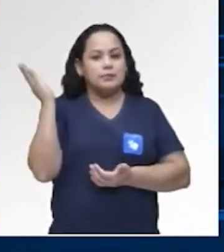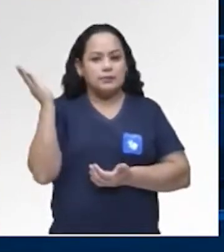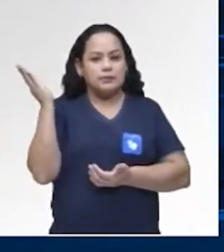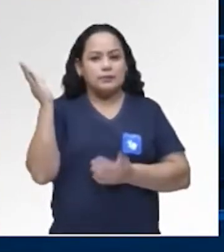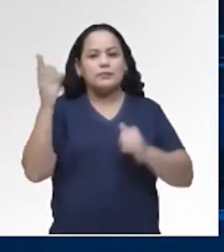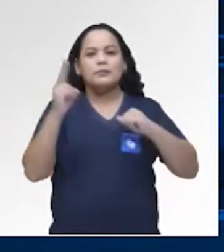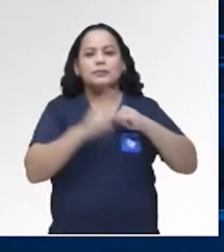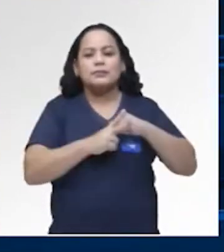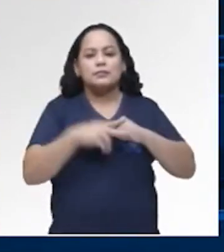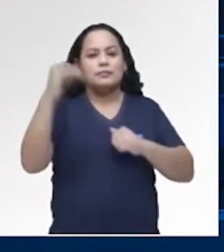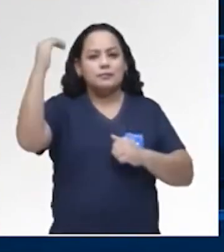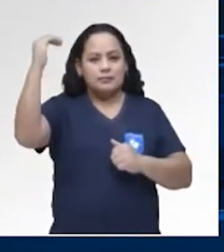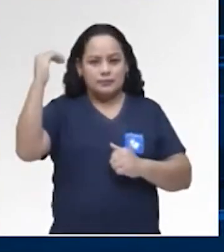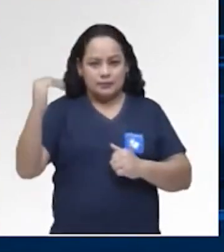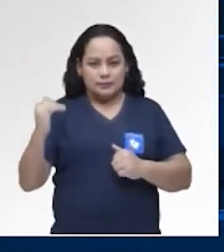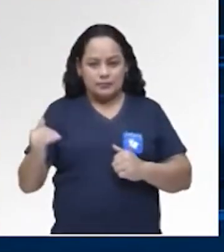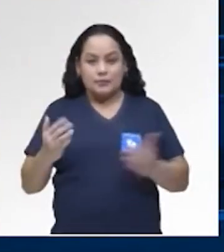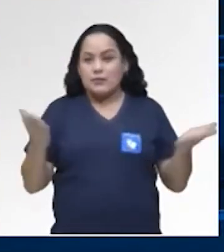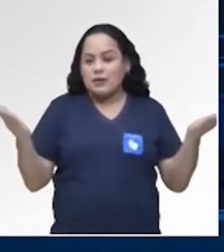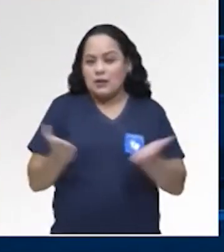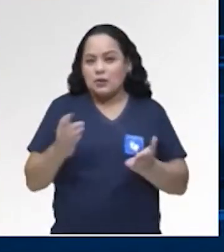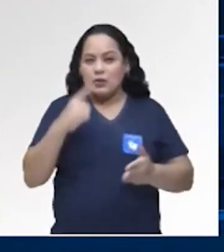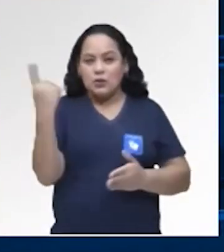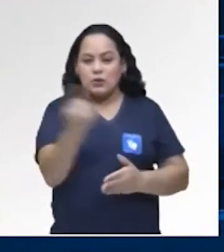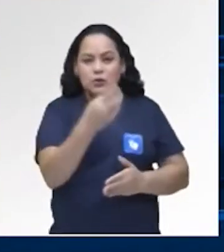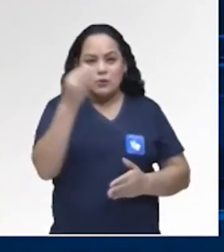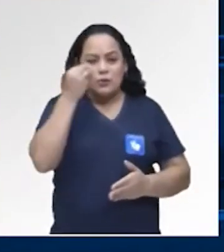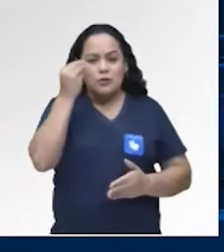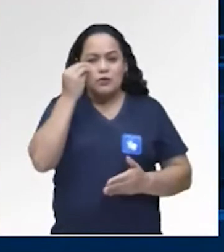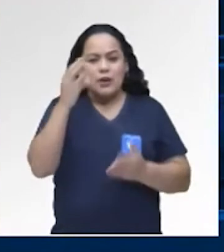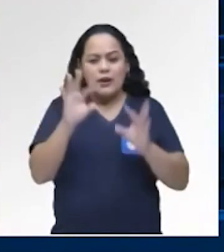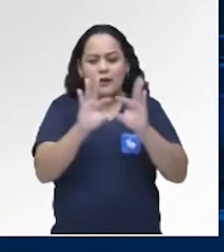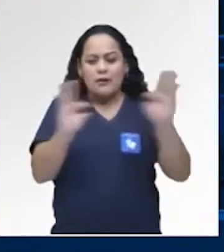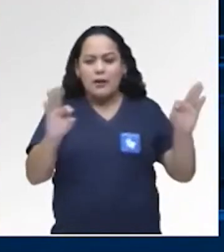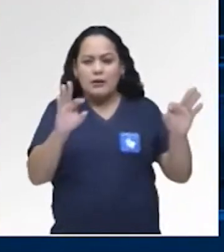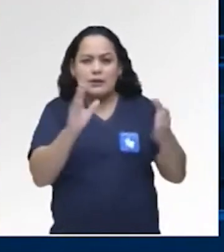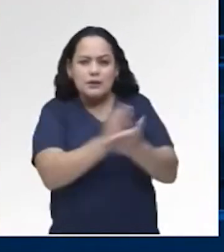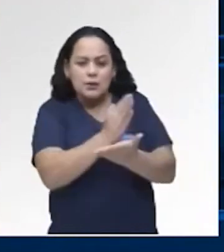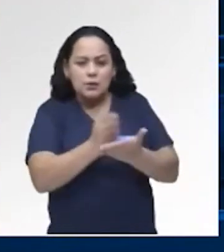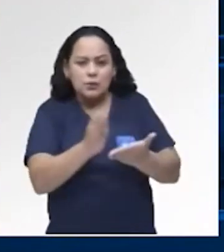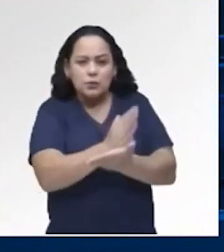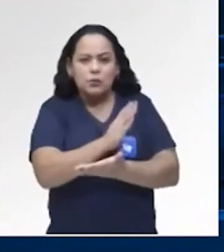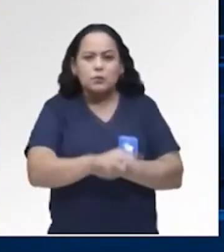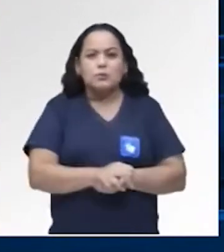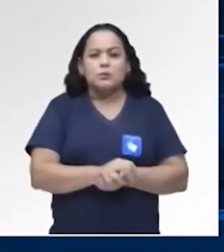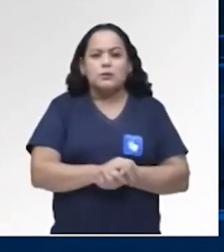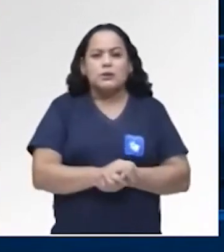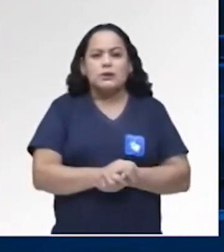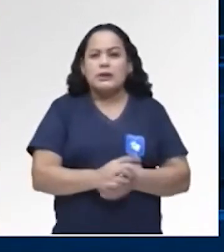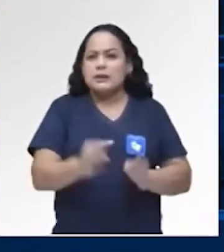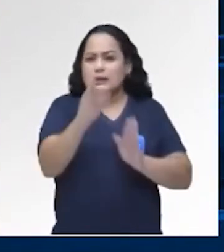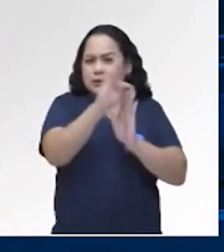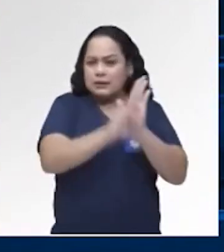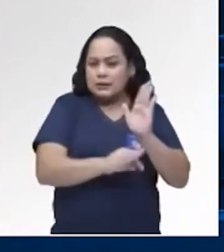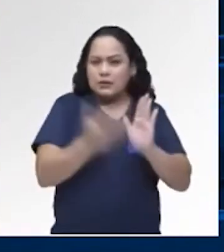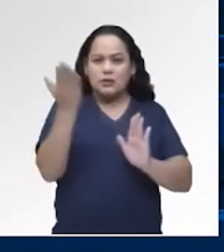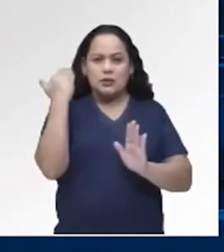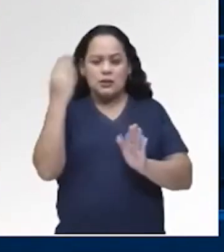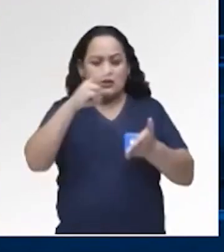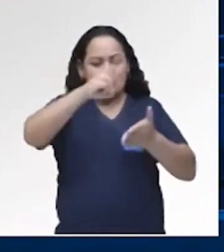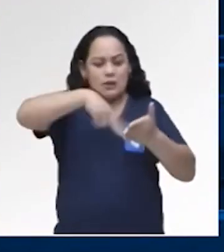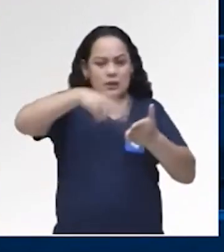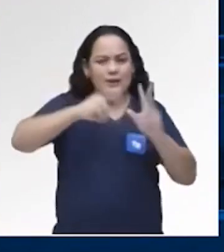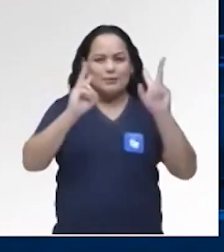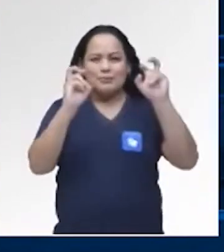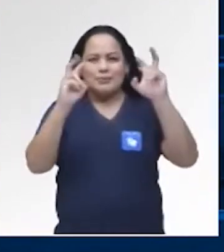aí. Agora, gente, nós vamos ver então algumas frases retiradas aí do texto que nós acabamos de ler sobre o Reino Unido,